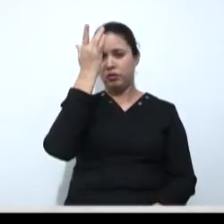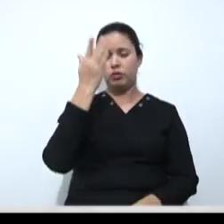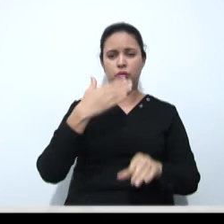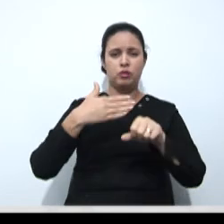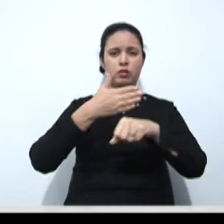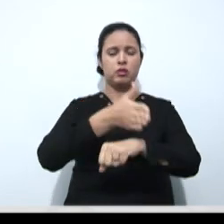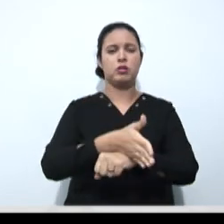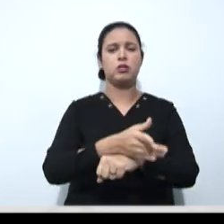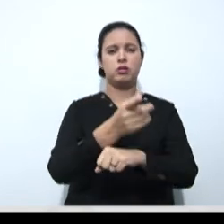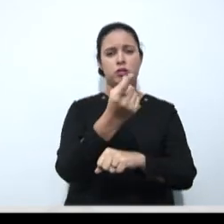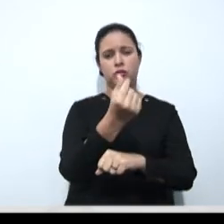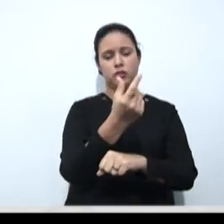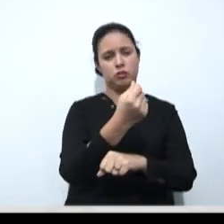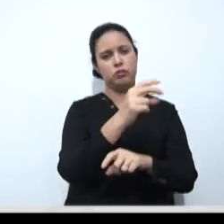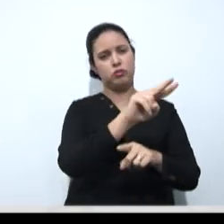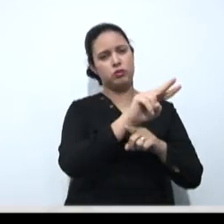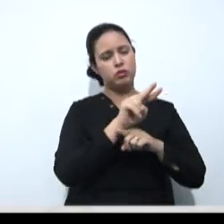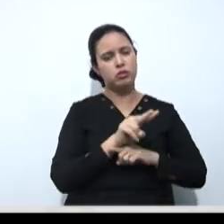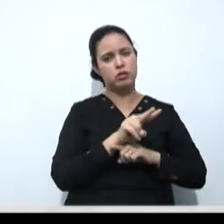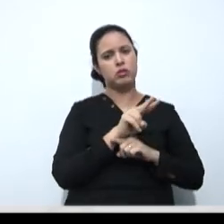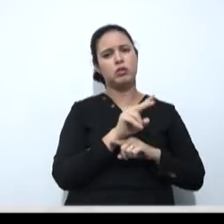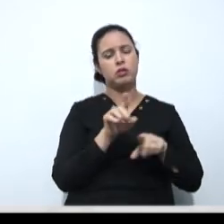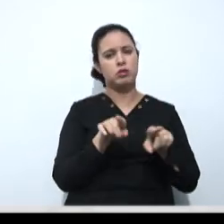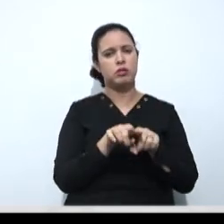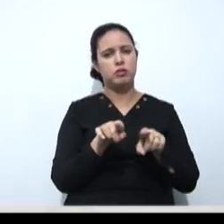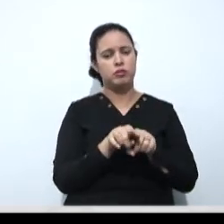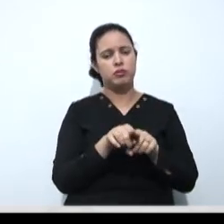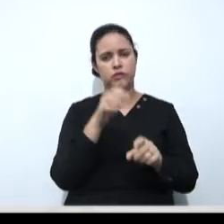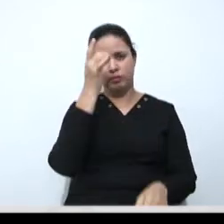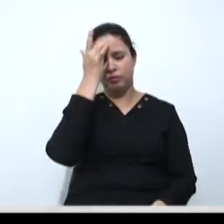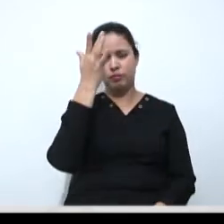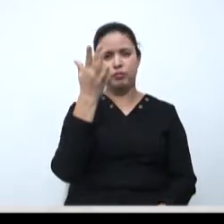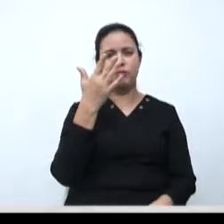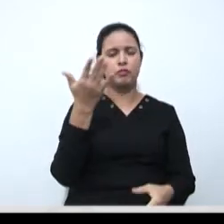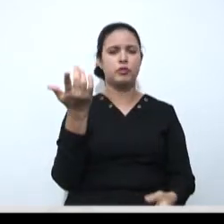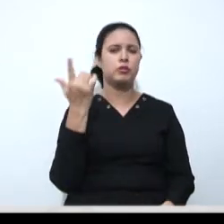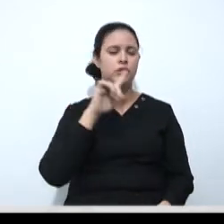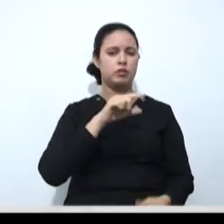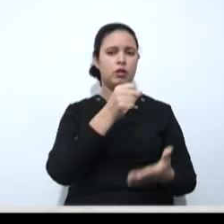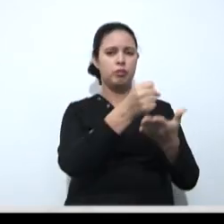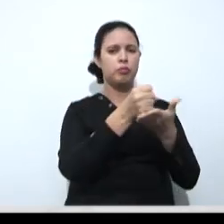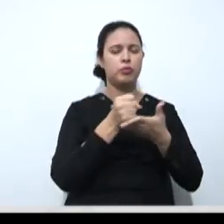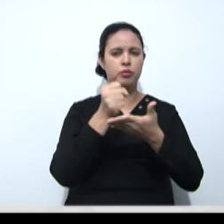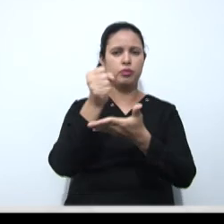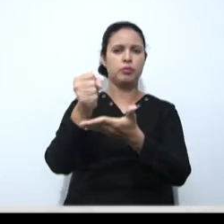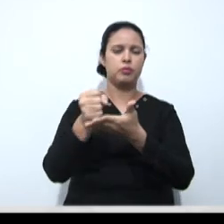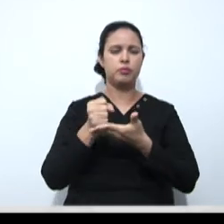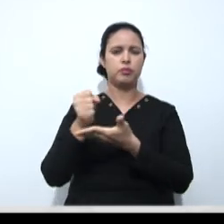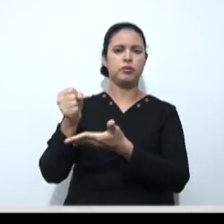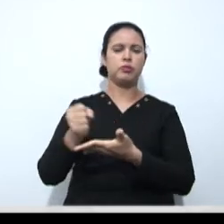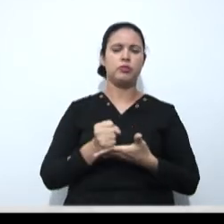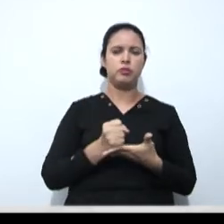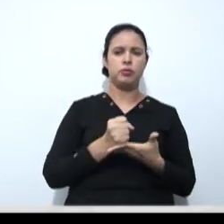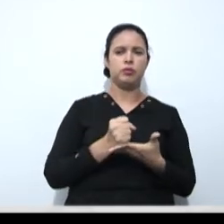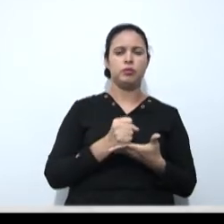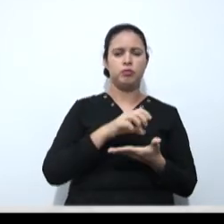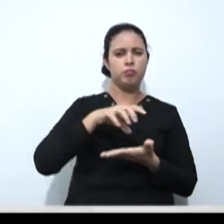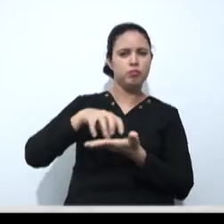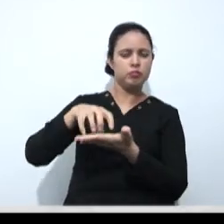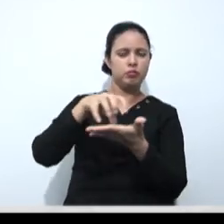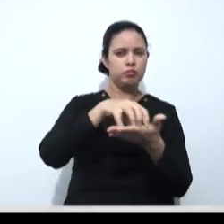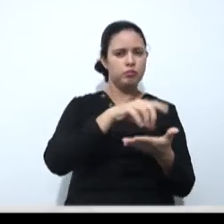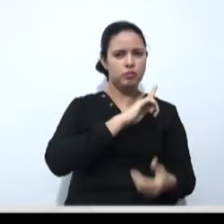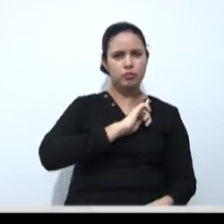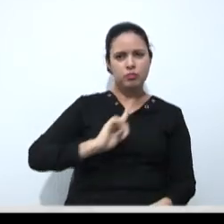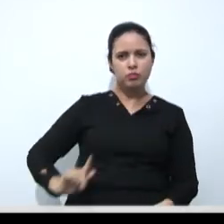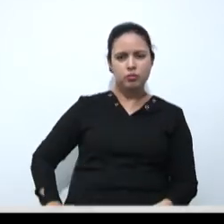acesso a recursos financeiros e facilita que eu consiga o apoio de instituições públicas ou privadas.